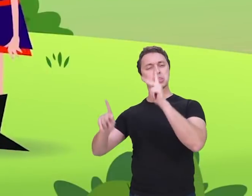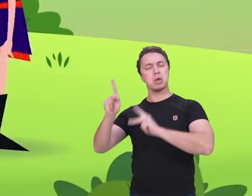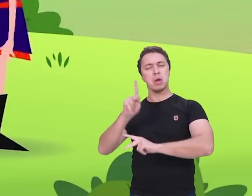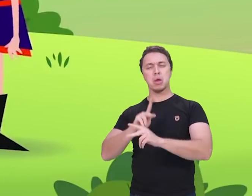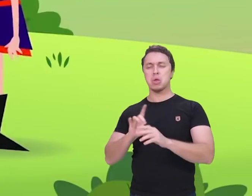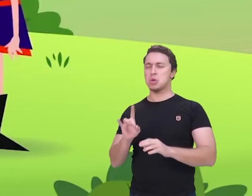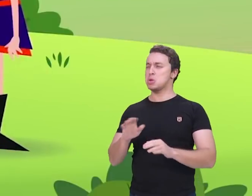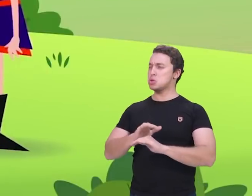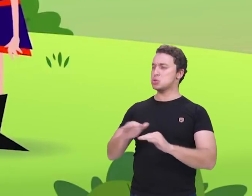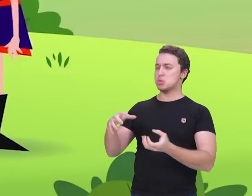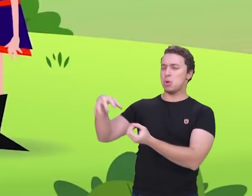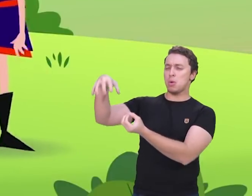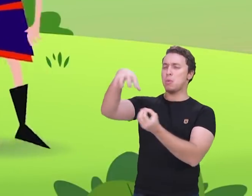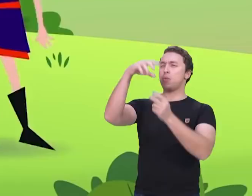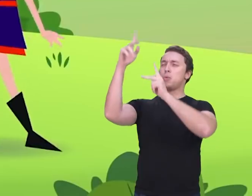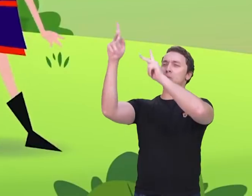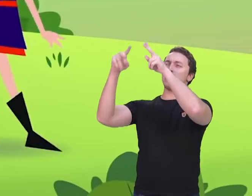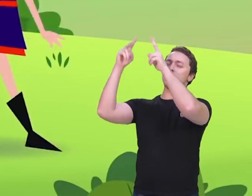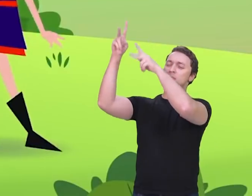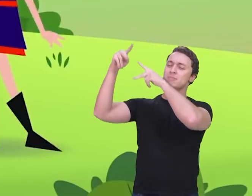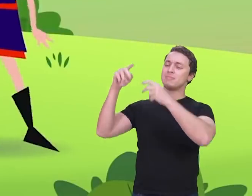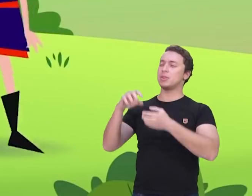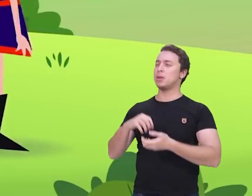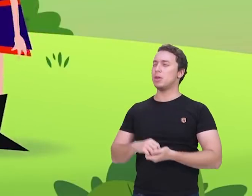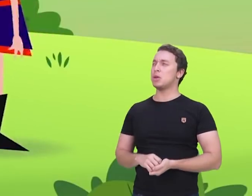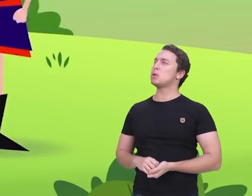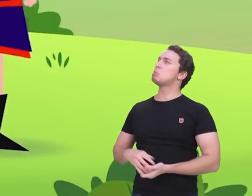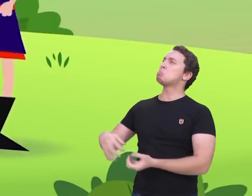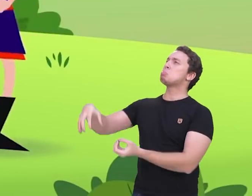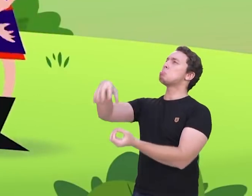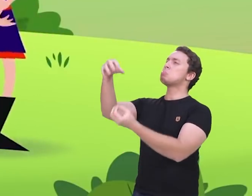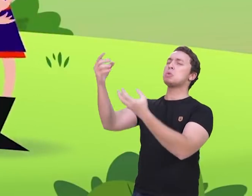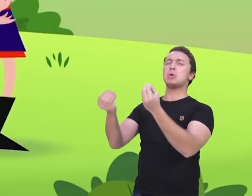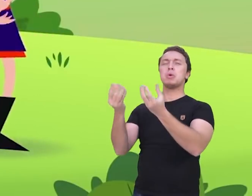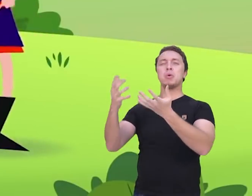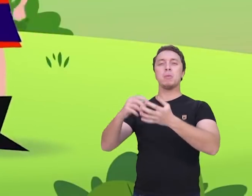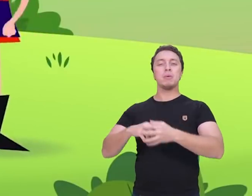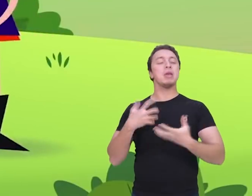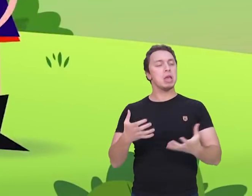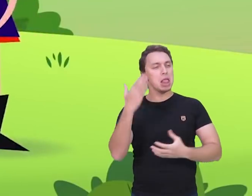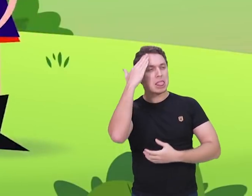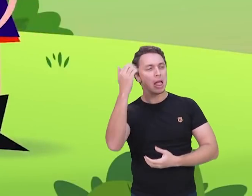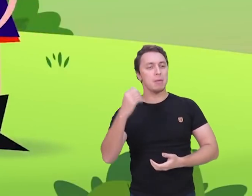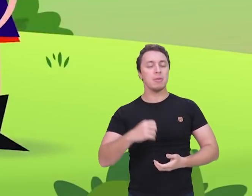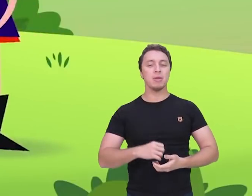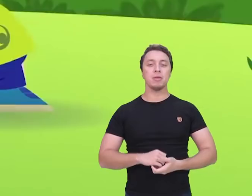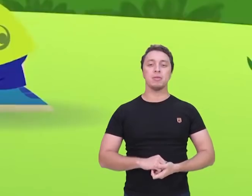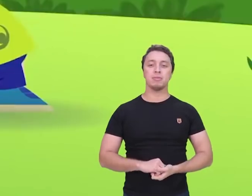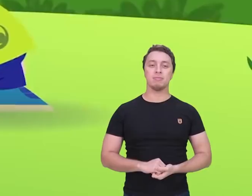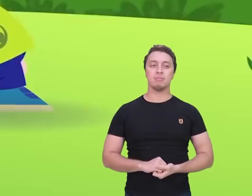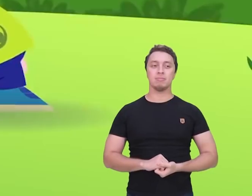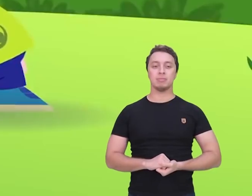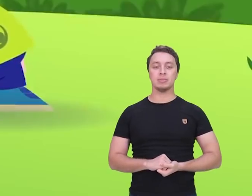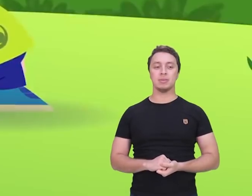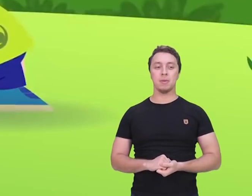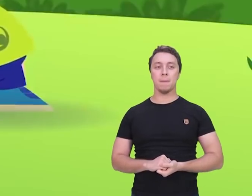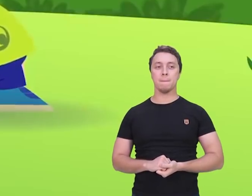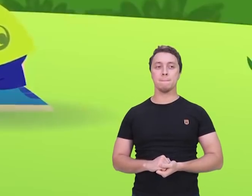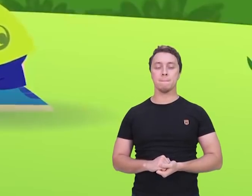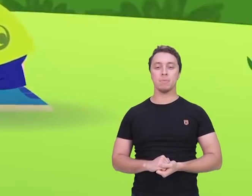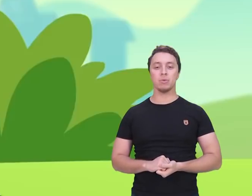pra voar? O que será que faz o balão subir lá pro céu? Eu quero muito saber!